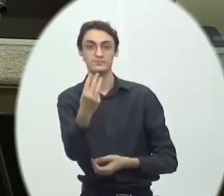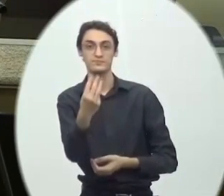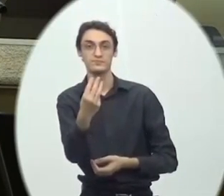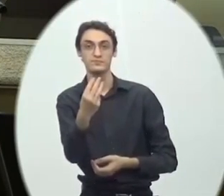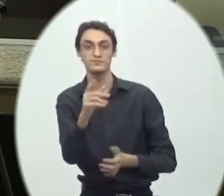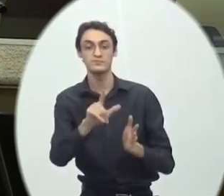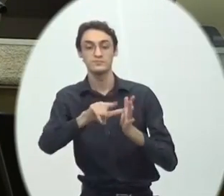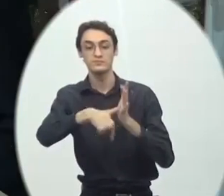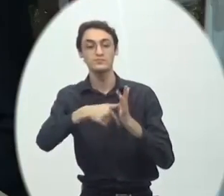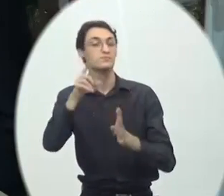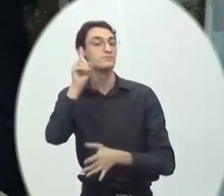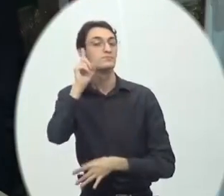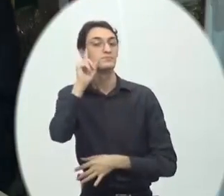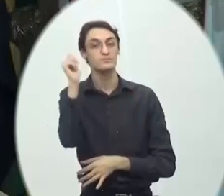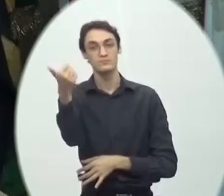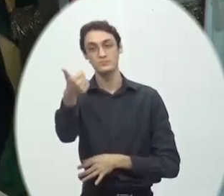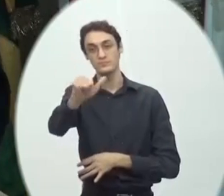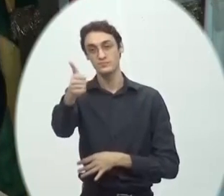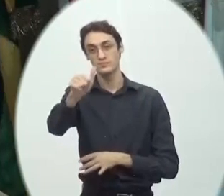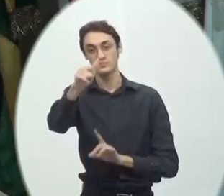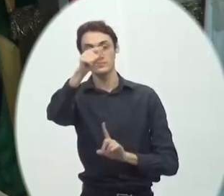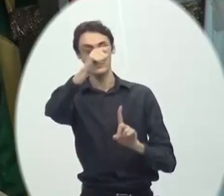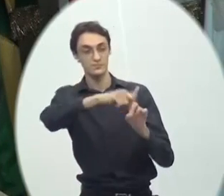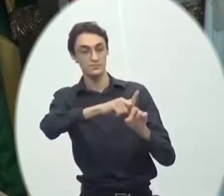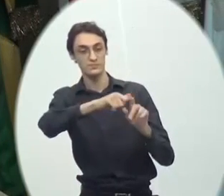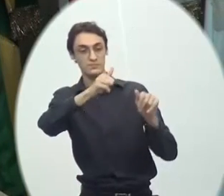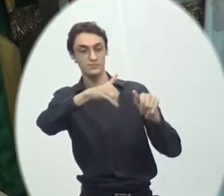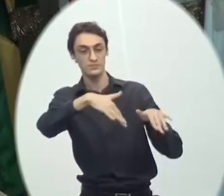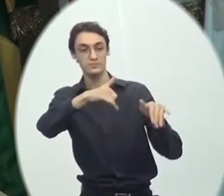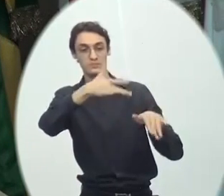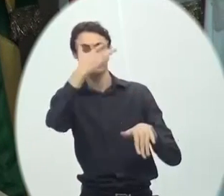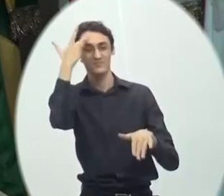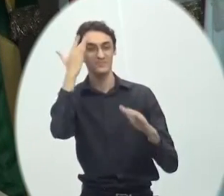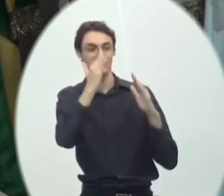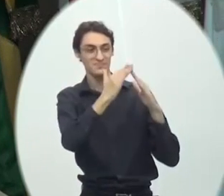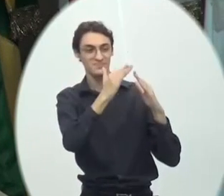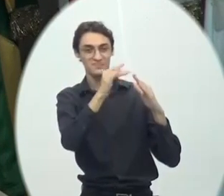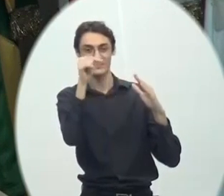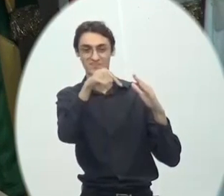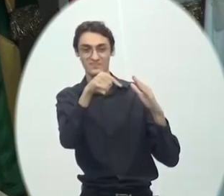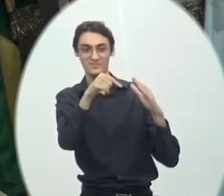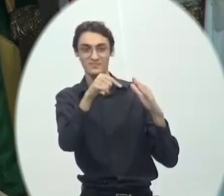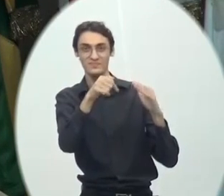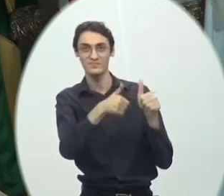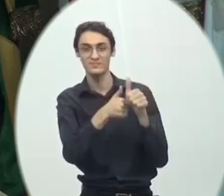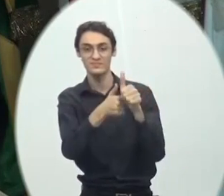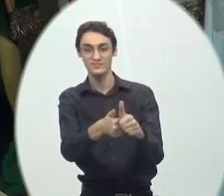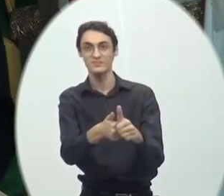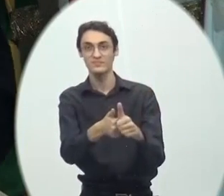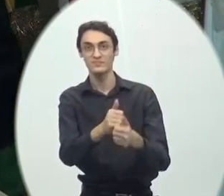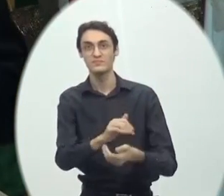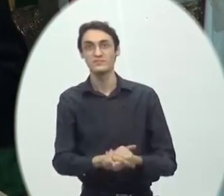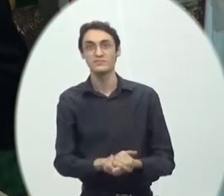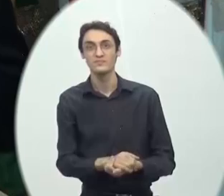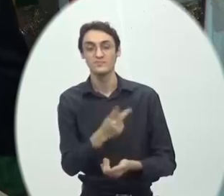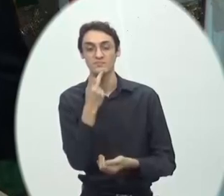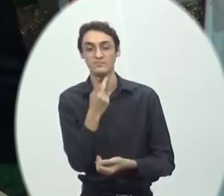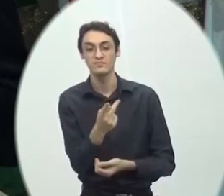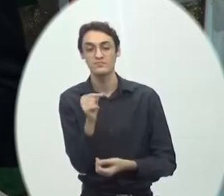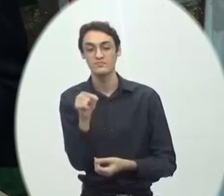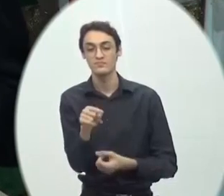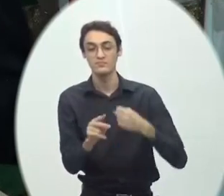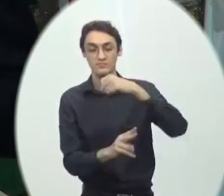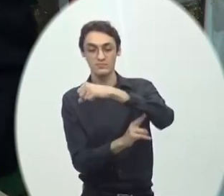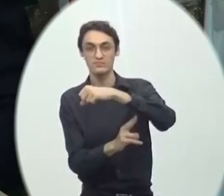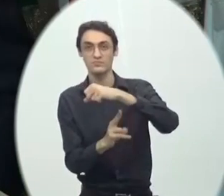de setembro, a moradora que ocupa aquela pequena ponte colocou que tinha sido feito